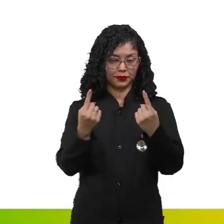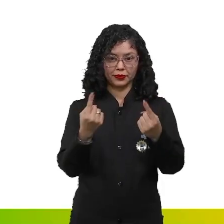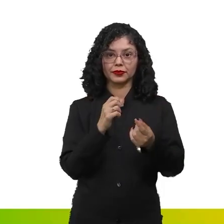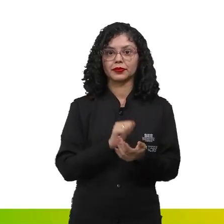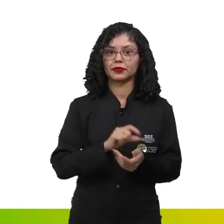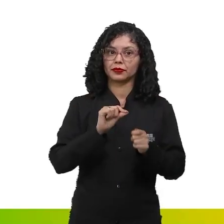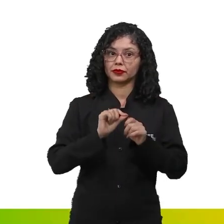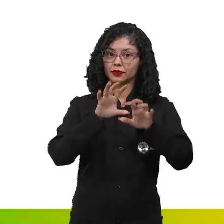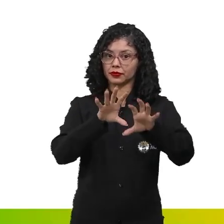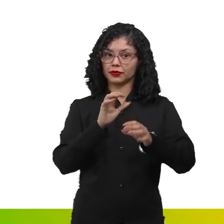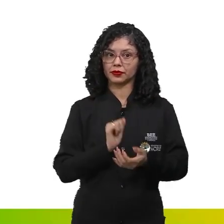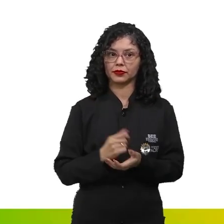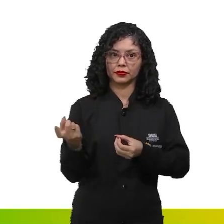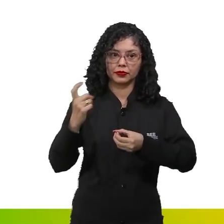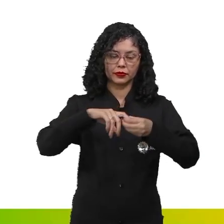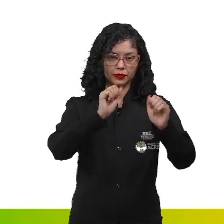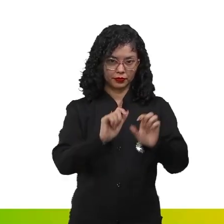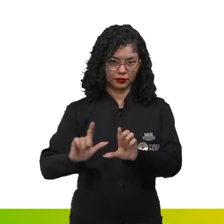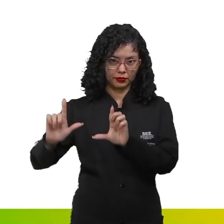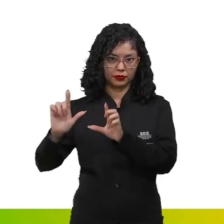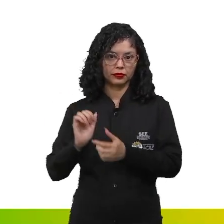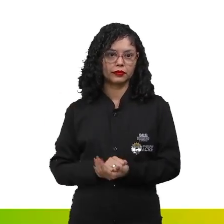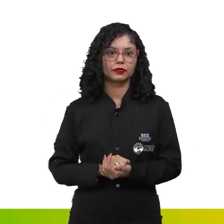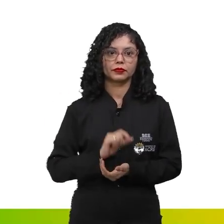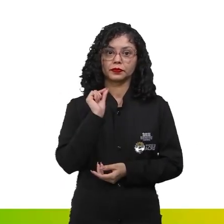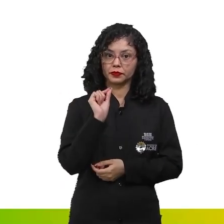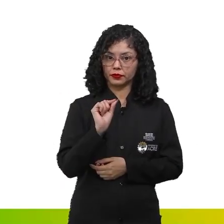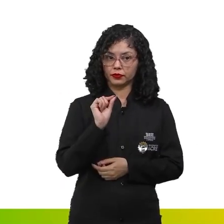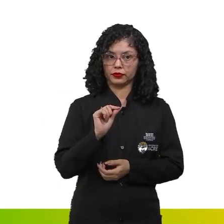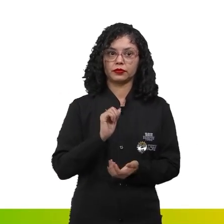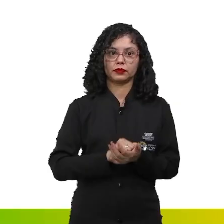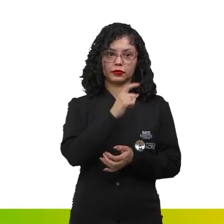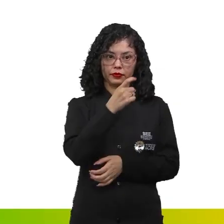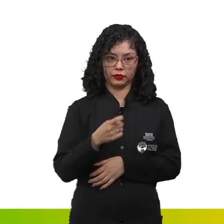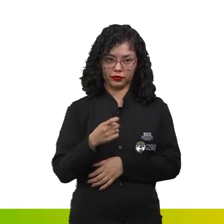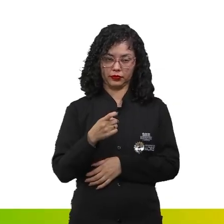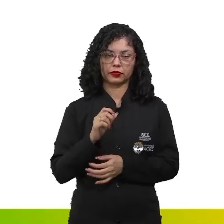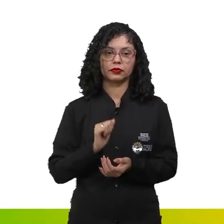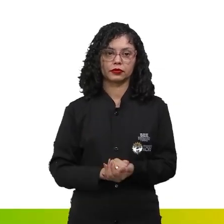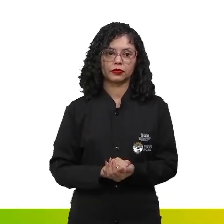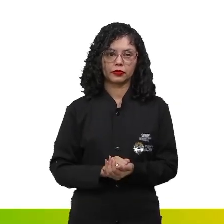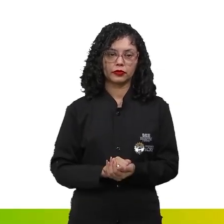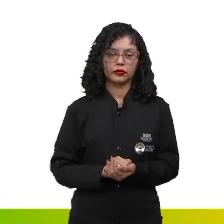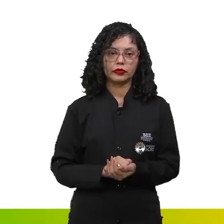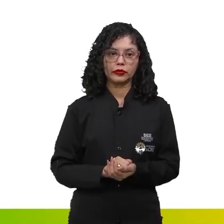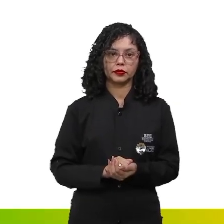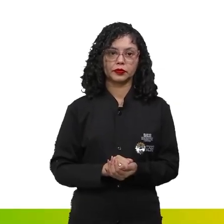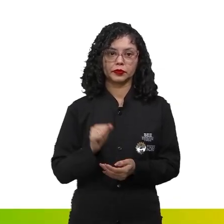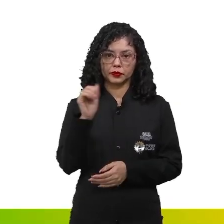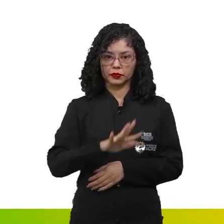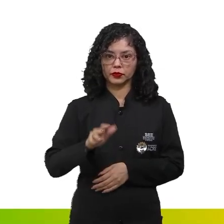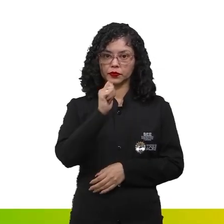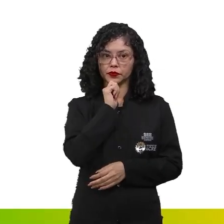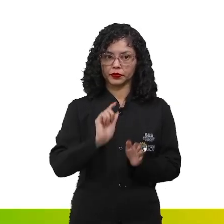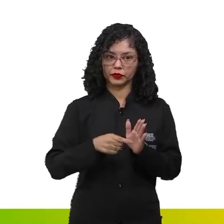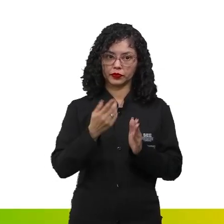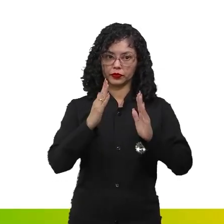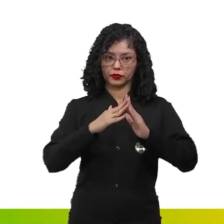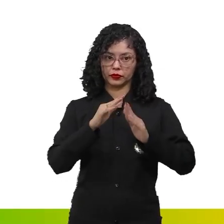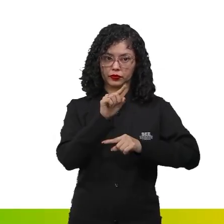ficar da seguinte maneira. Voltando aí na tela, nós temos que x, que é a área destinada à primeira